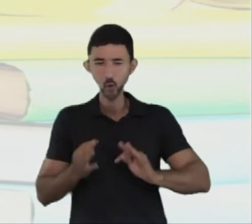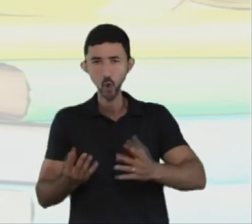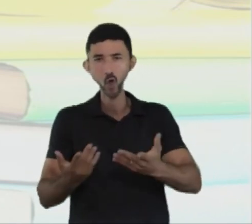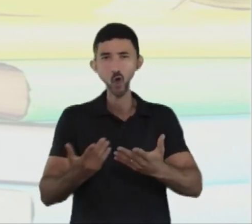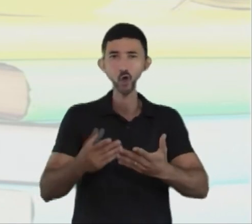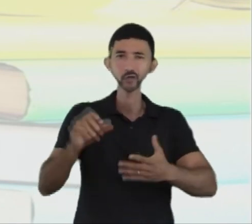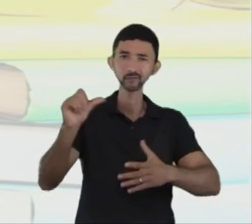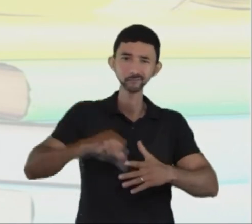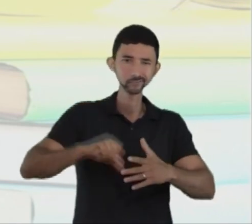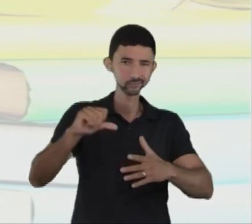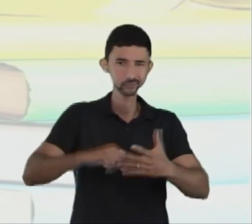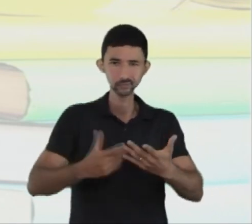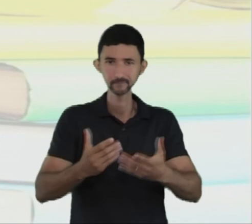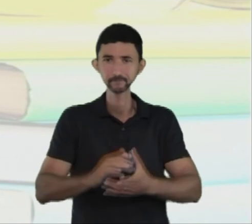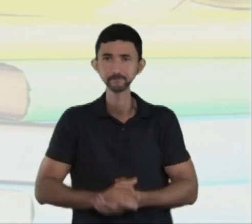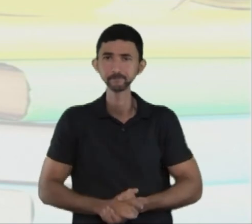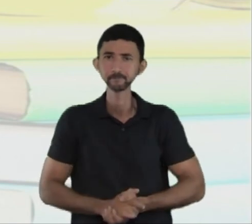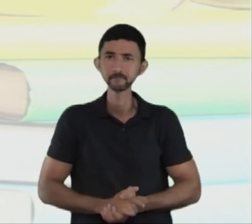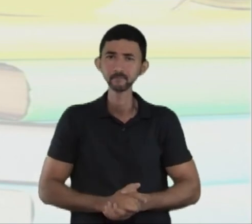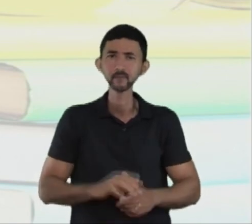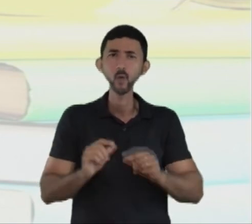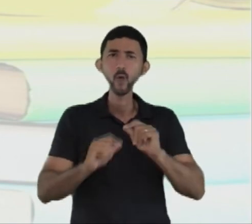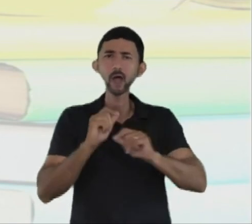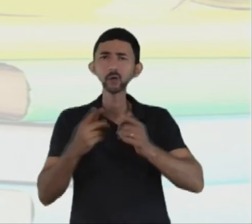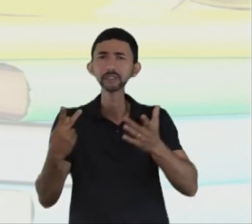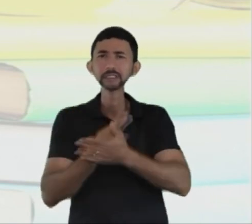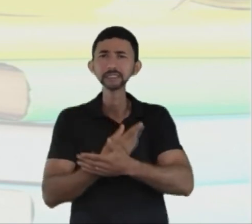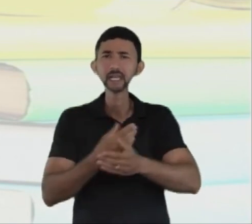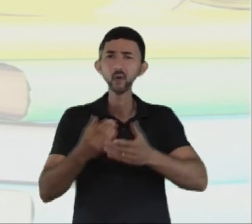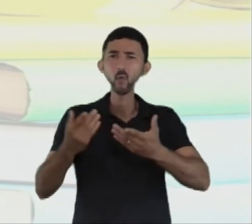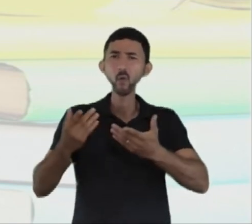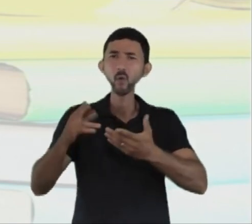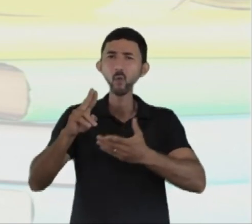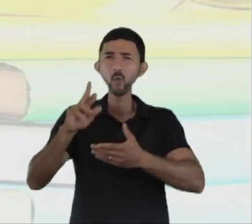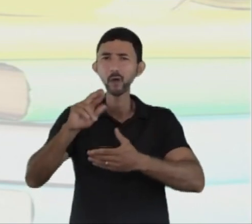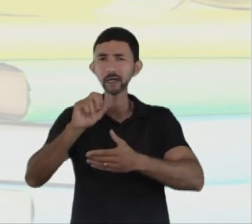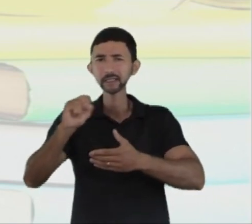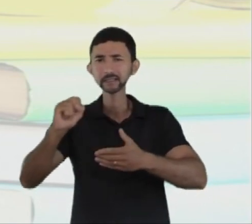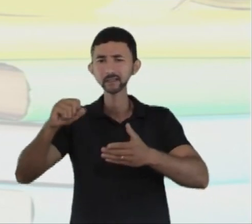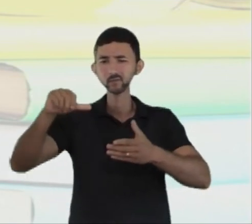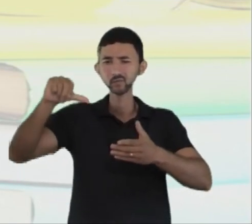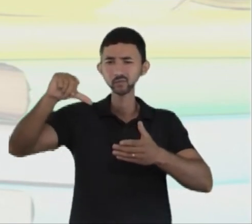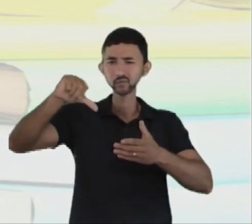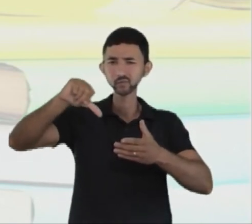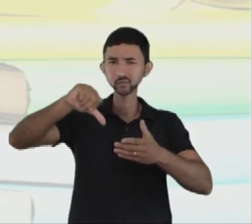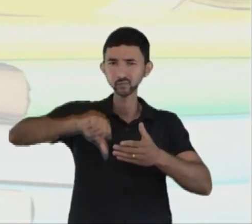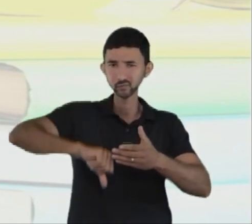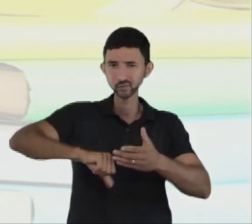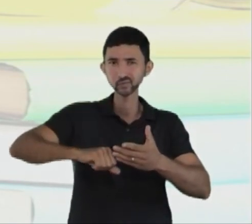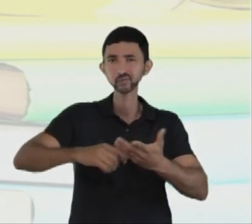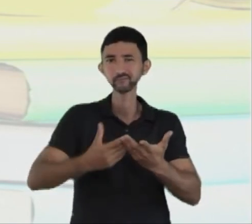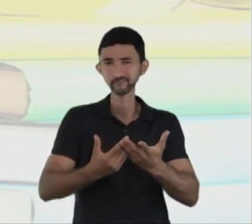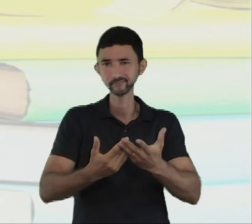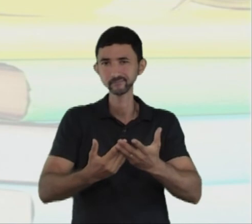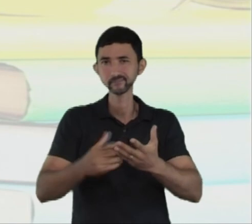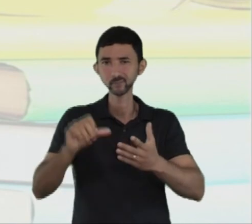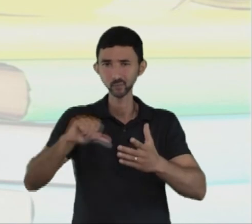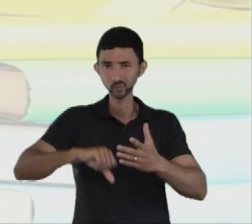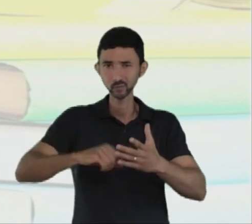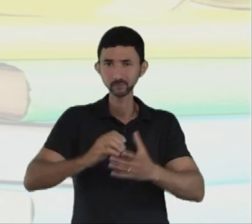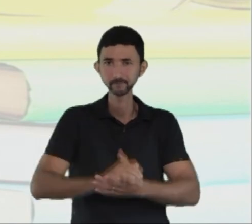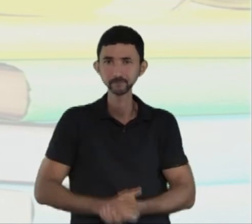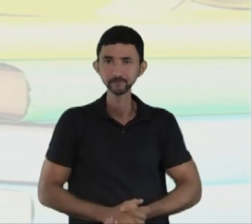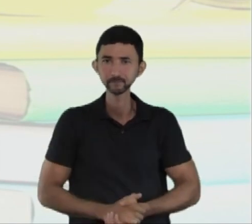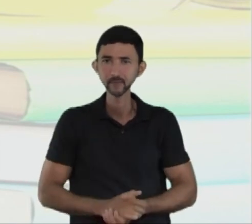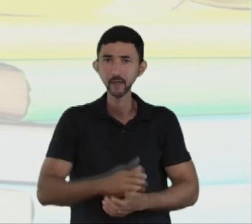também, tá? E aí a União Soviética ela começou a entrar em decadência do meio para o final da década de 1980, tá bom?